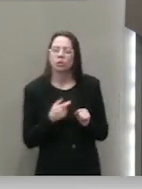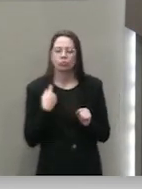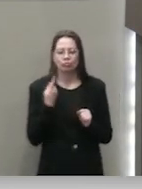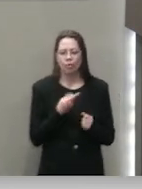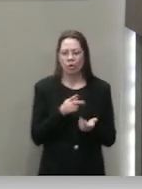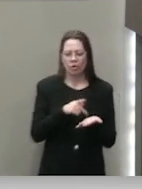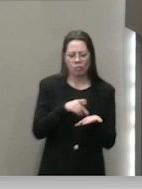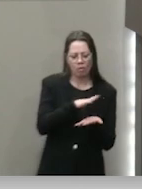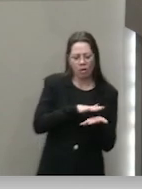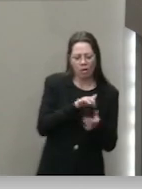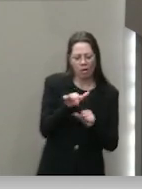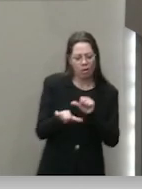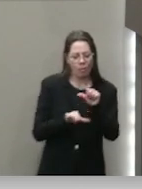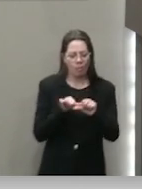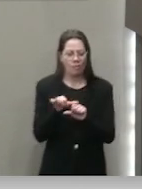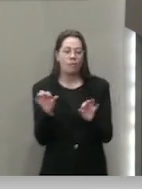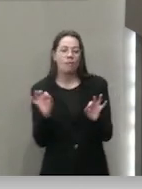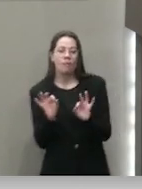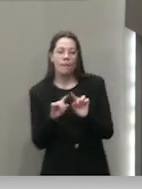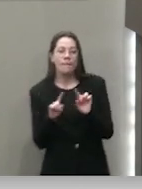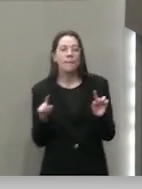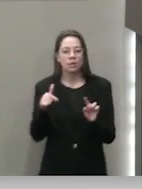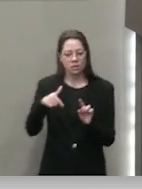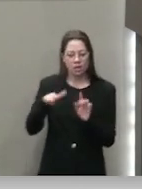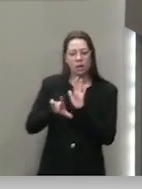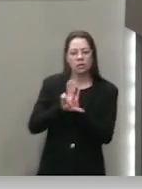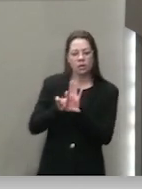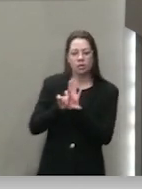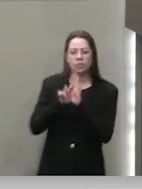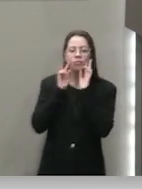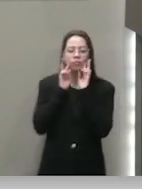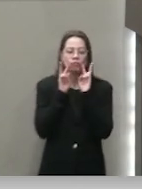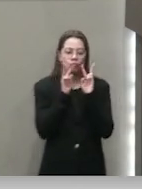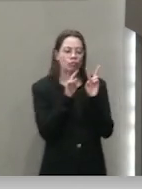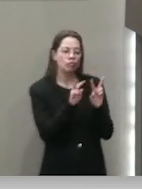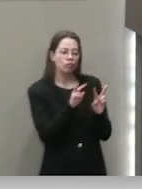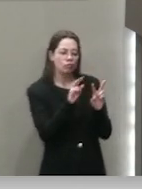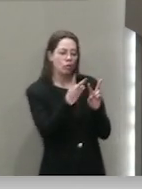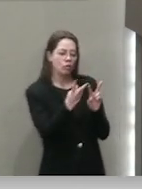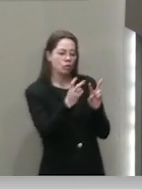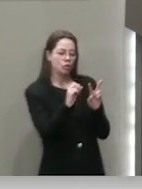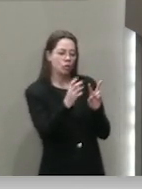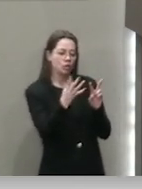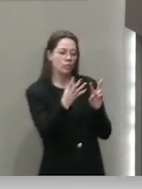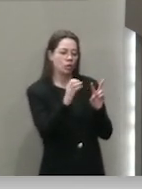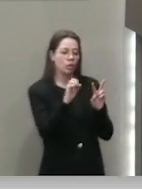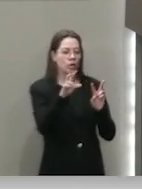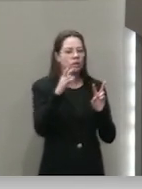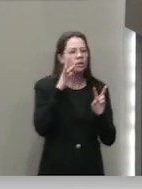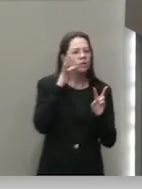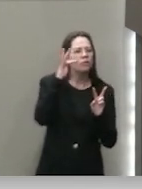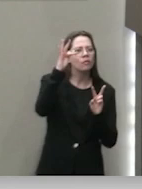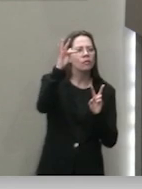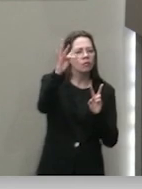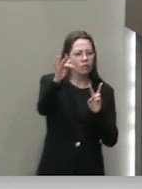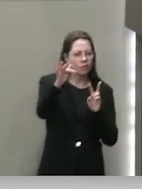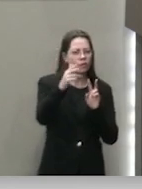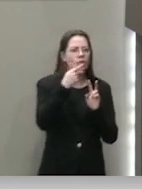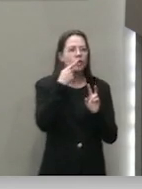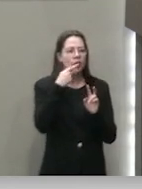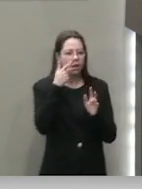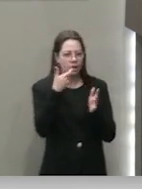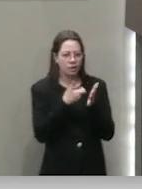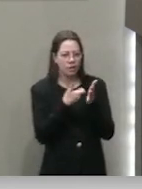a realidade, mas essa legislatura vai poder olhar lá em 2040 e dizer que ela tentou fazer